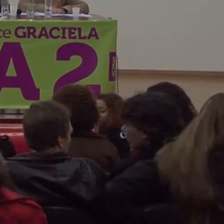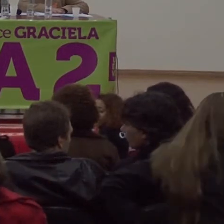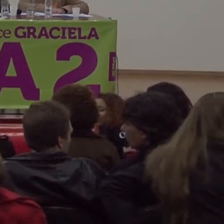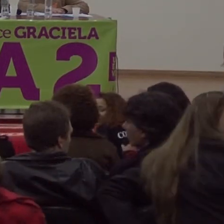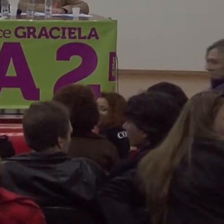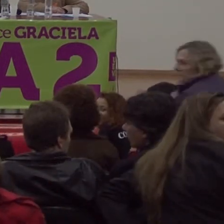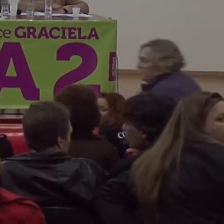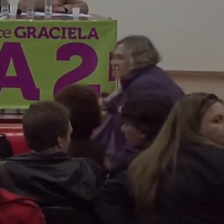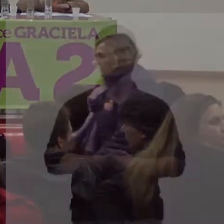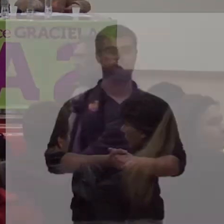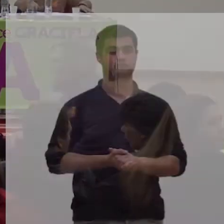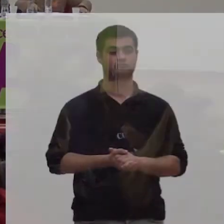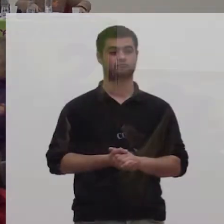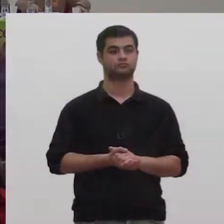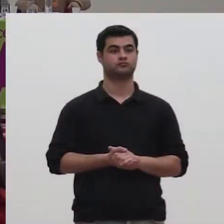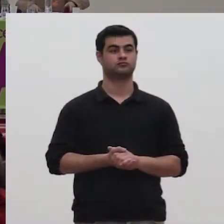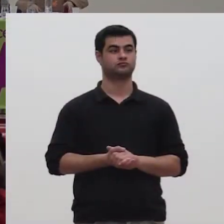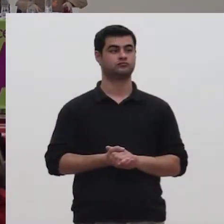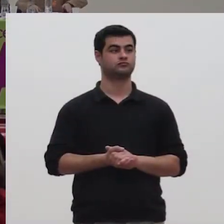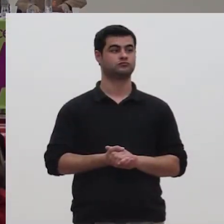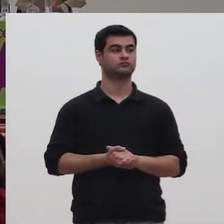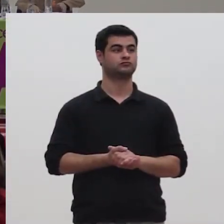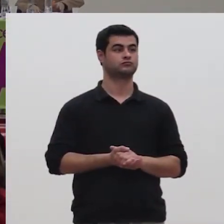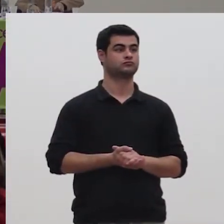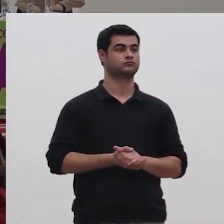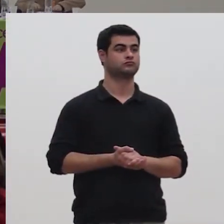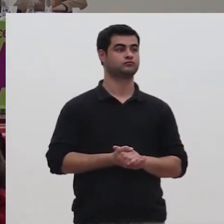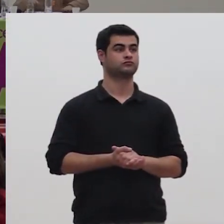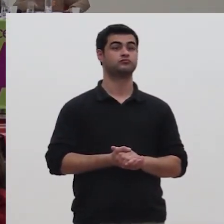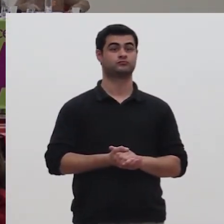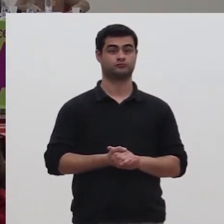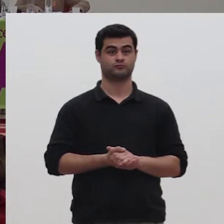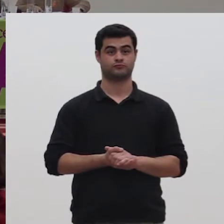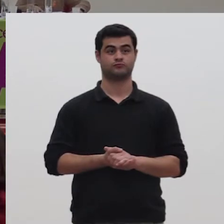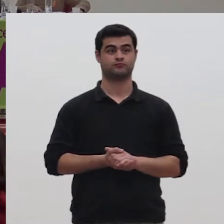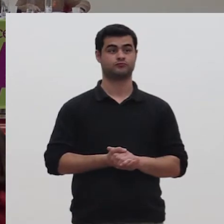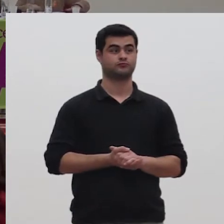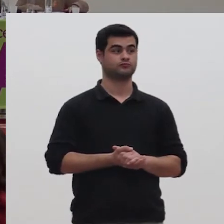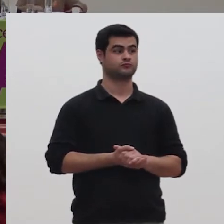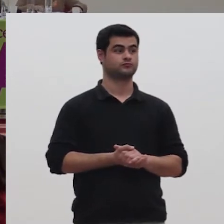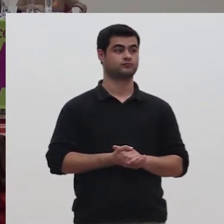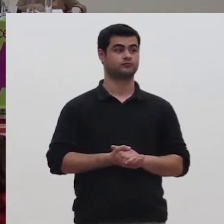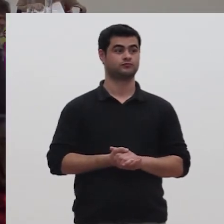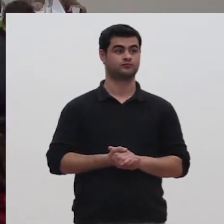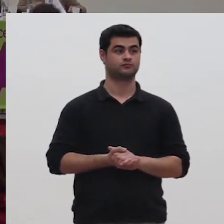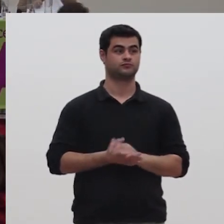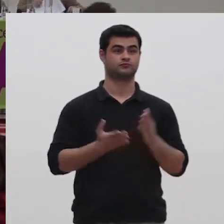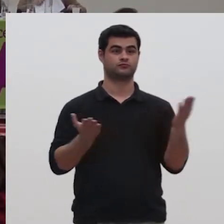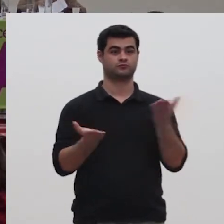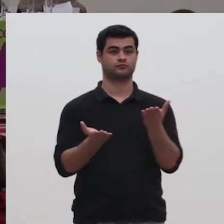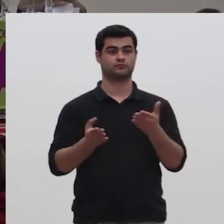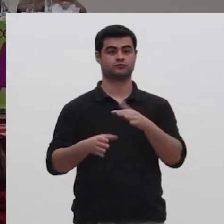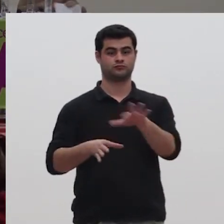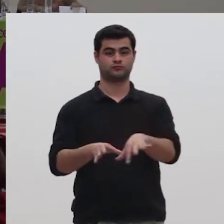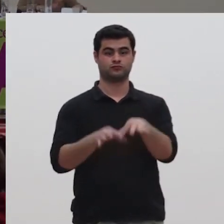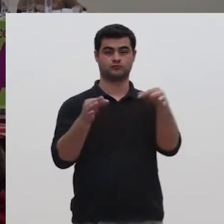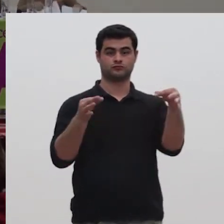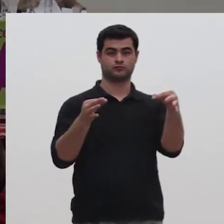Nós vamos começar fazendo o sorteio da pergunta dos docentes.